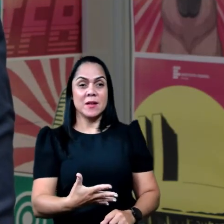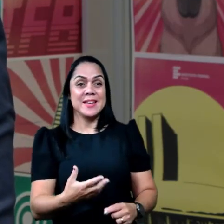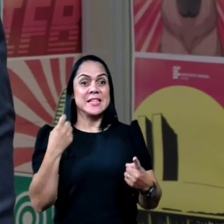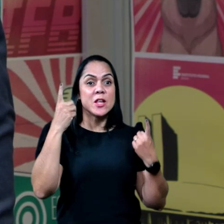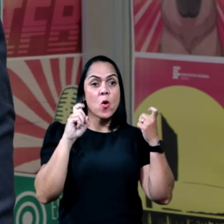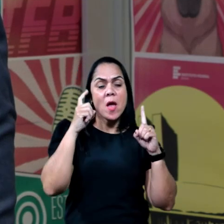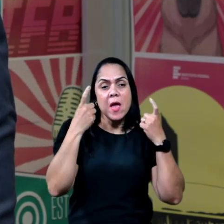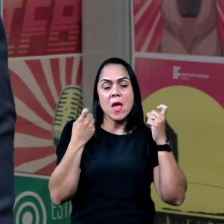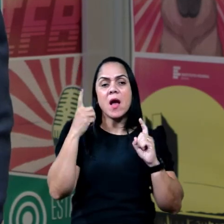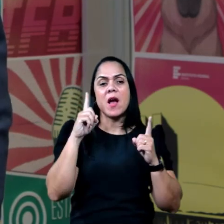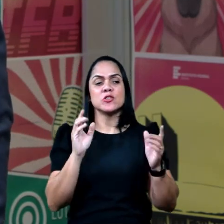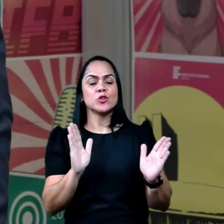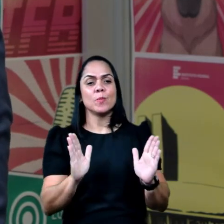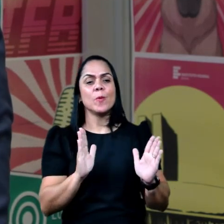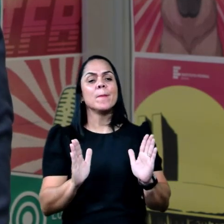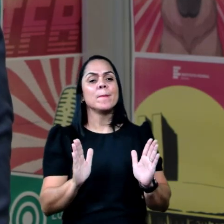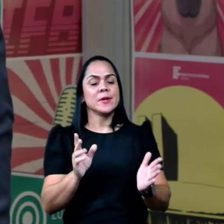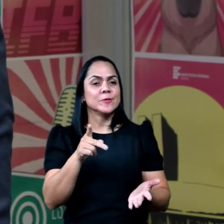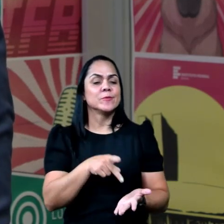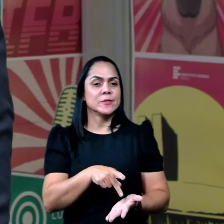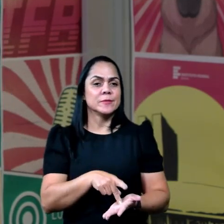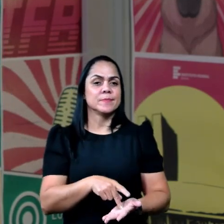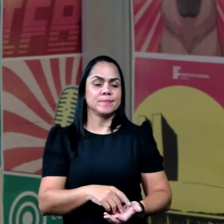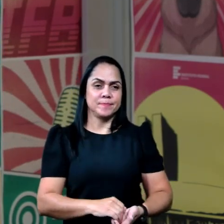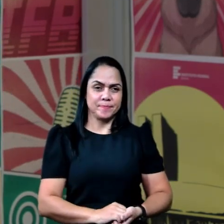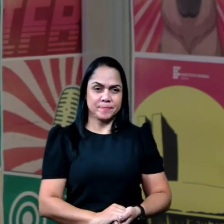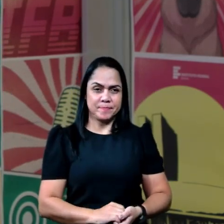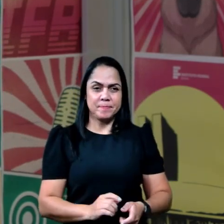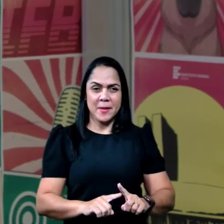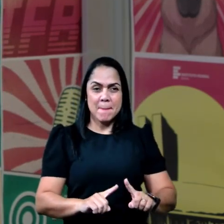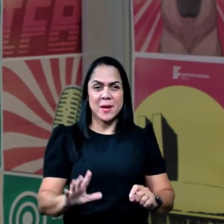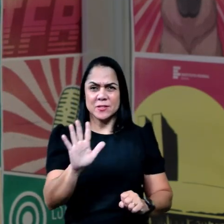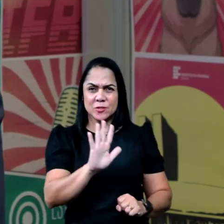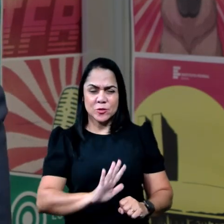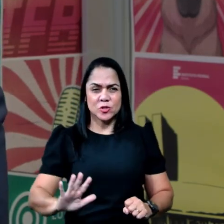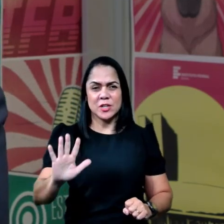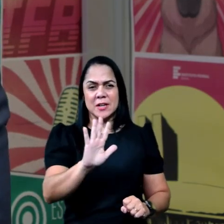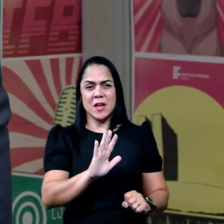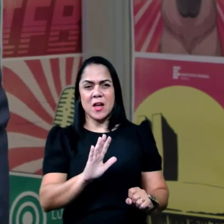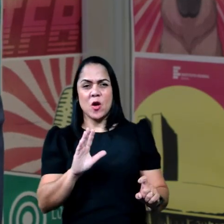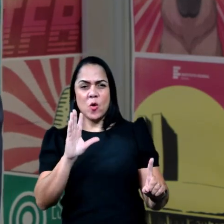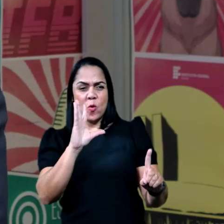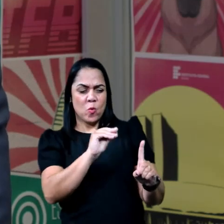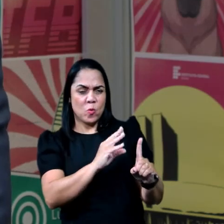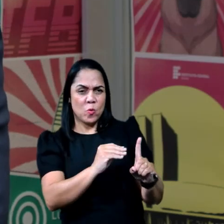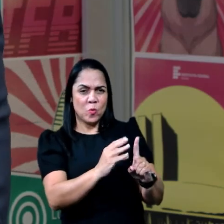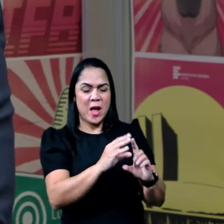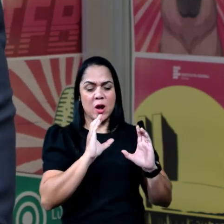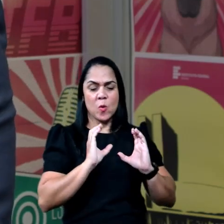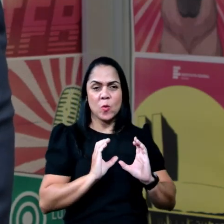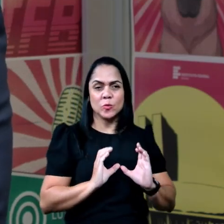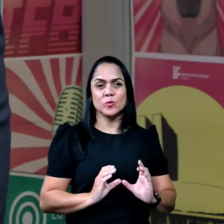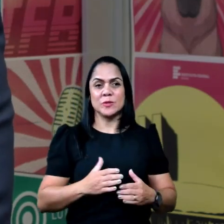reação mais assertiva num primeiro momento. Mas, em geral, os assediadores eles prosseguem. Então, às